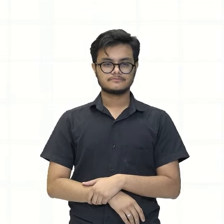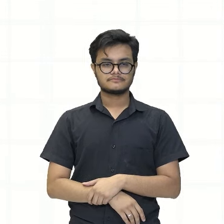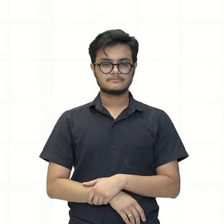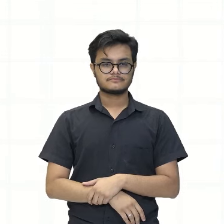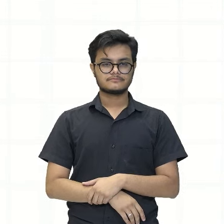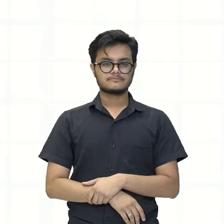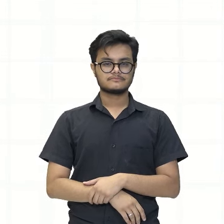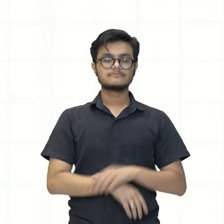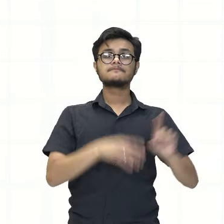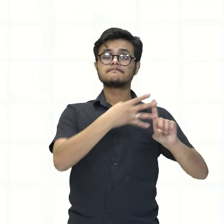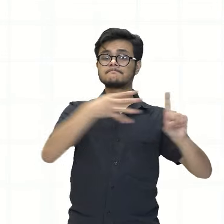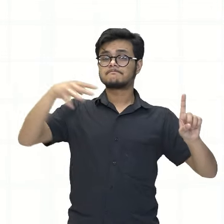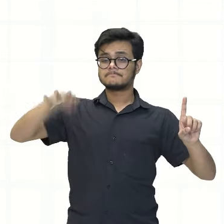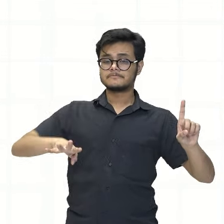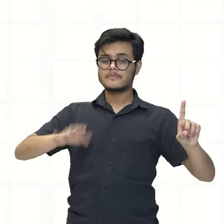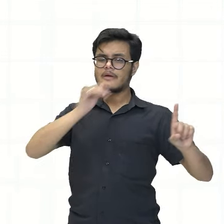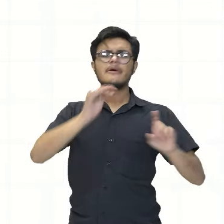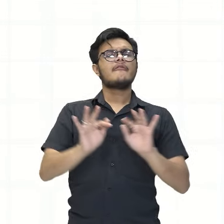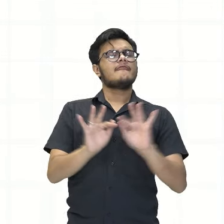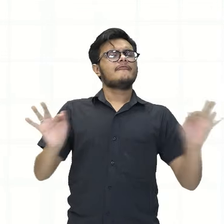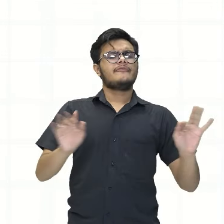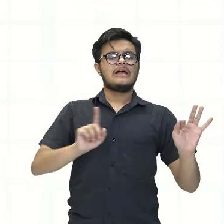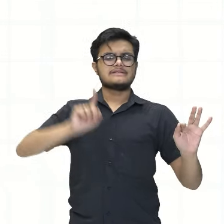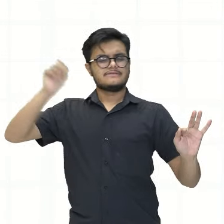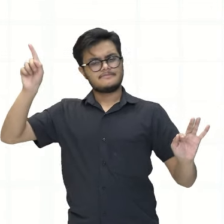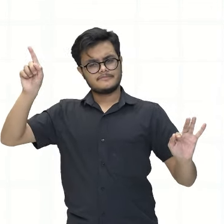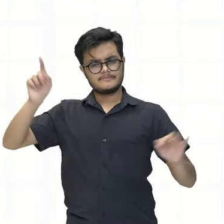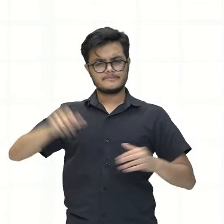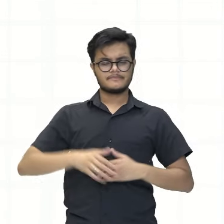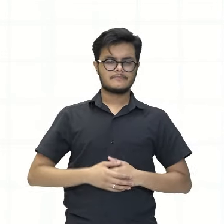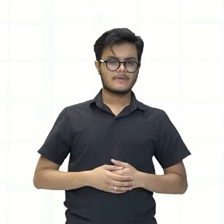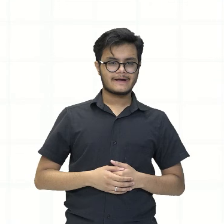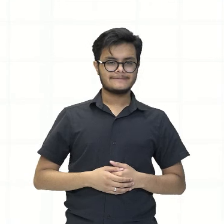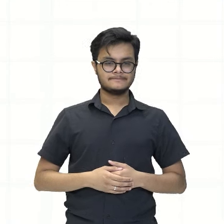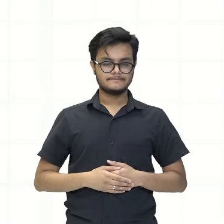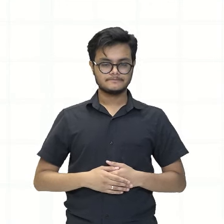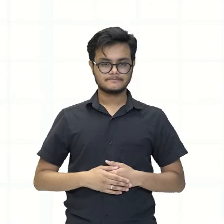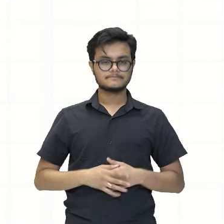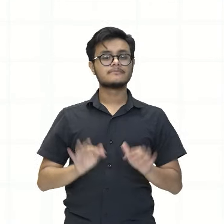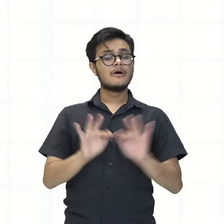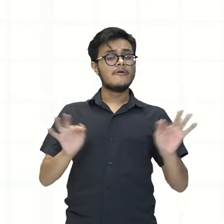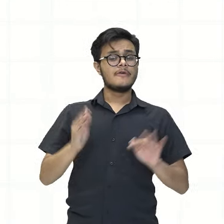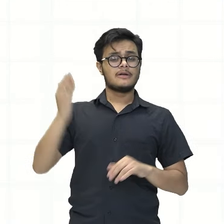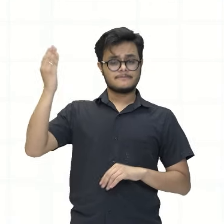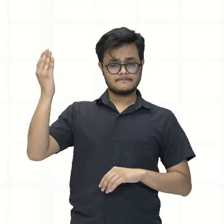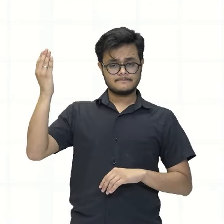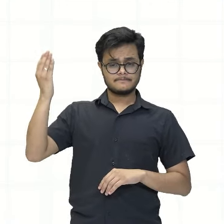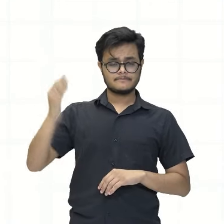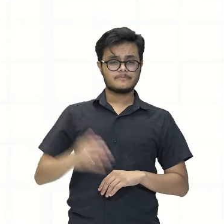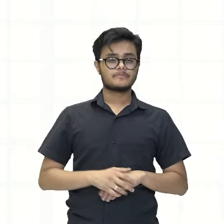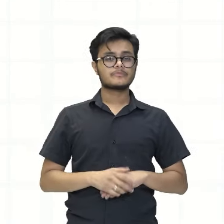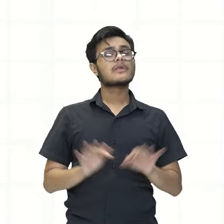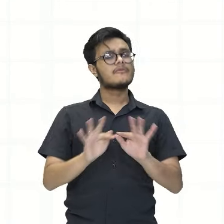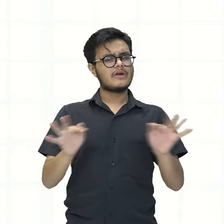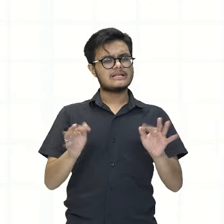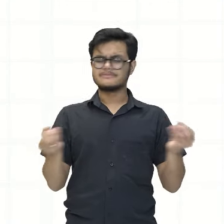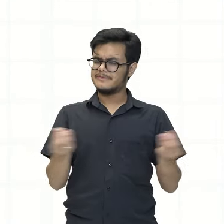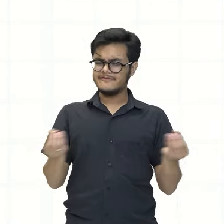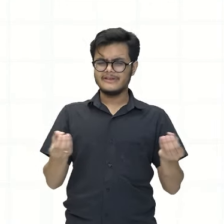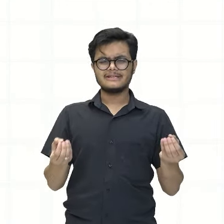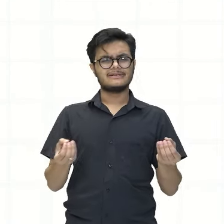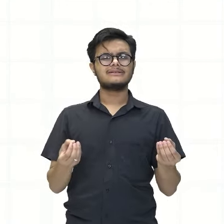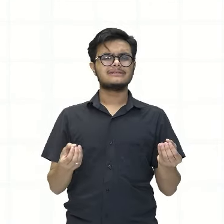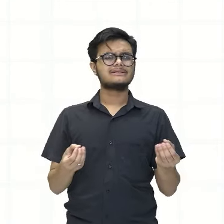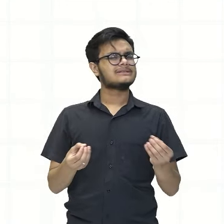só eu sou muito privilegiada olhem aí eu sou muito privilegiada Isso é uma oração com certeza